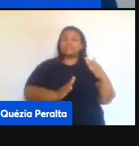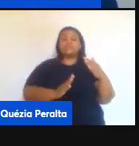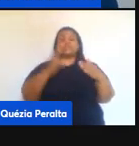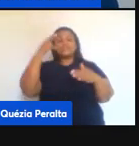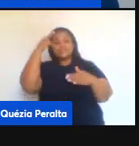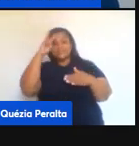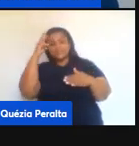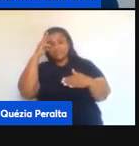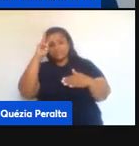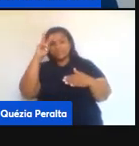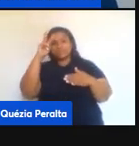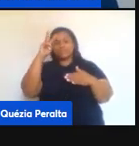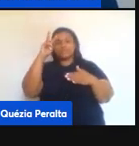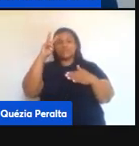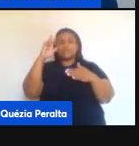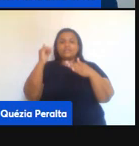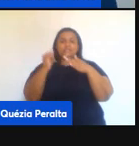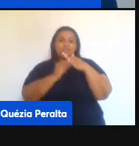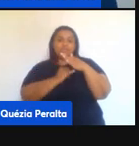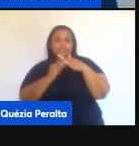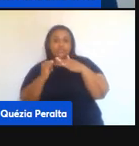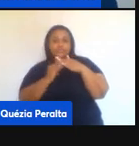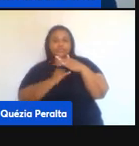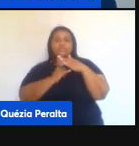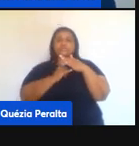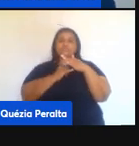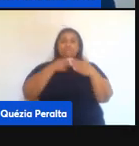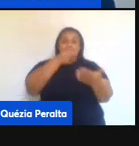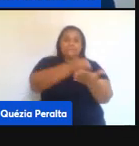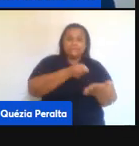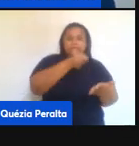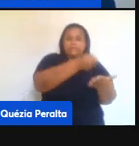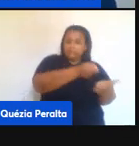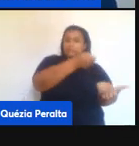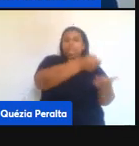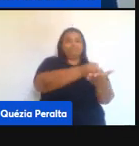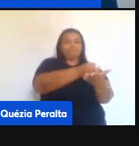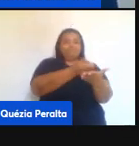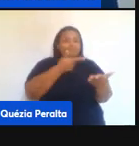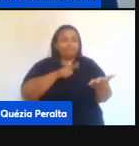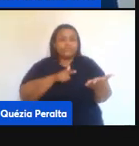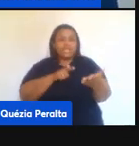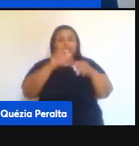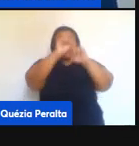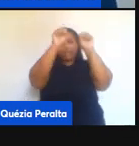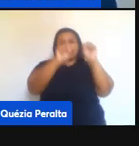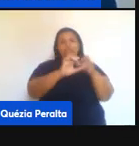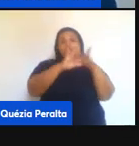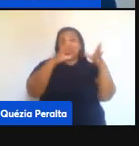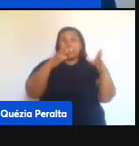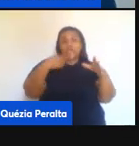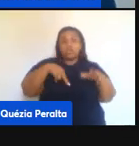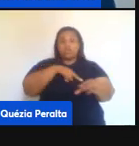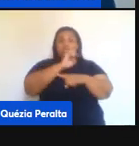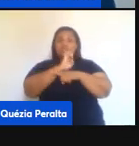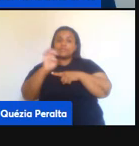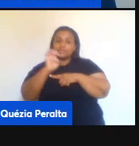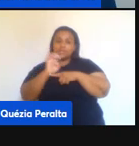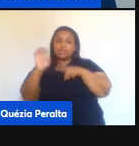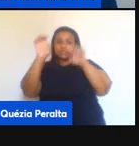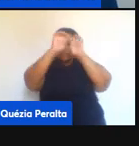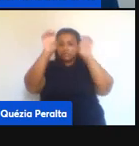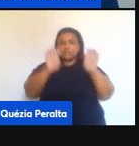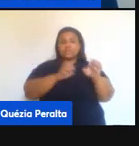se institui a partir do autoritarismo. Então, o nosso Estado, ele se estruturou em